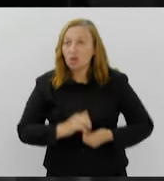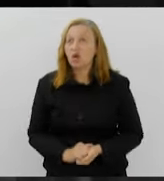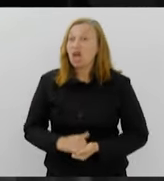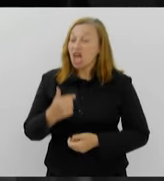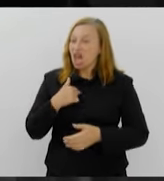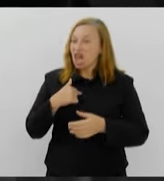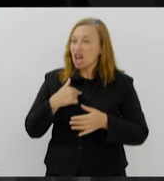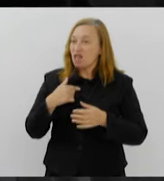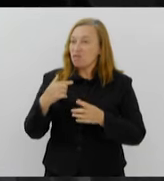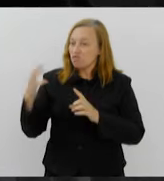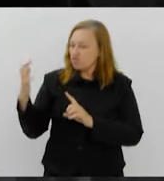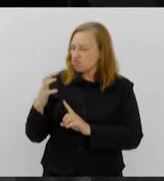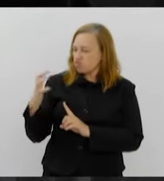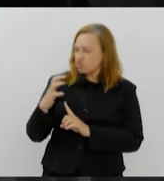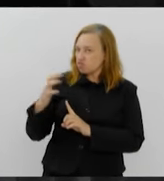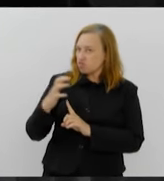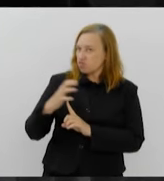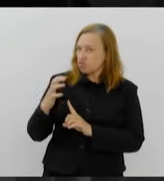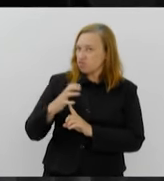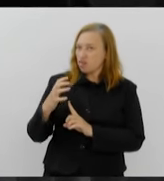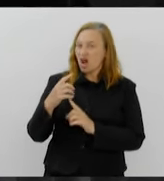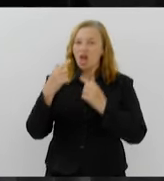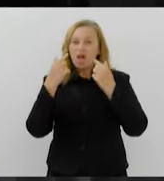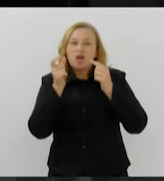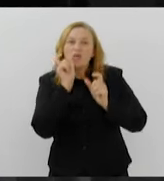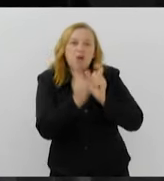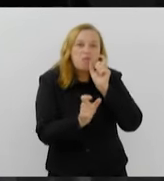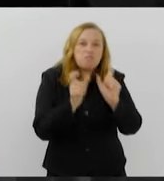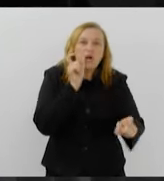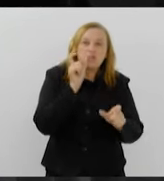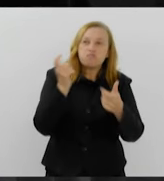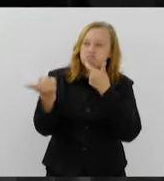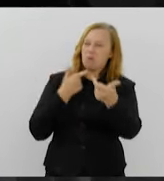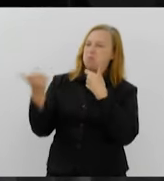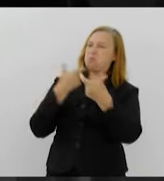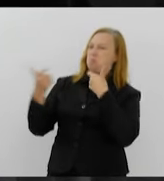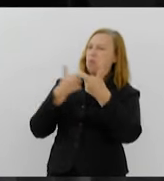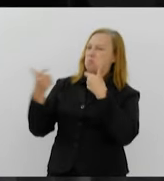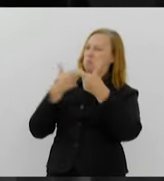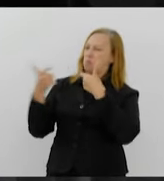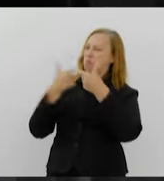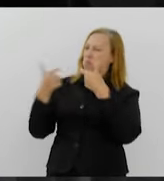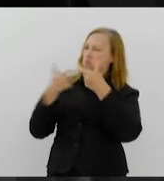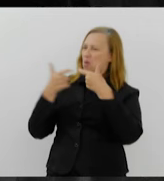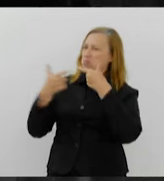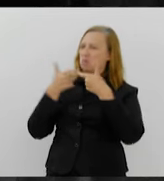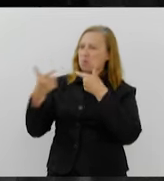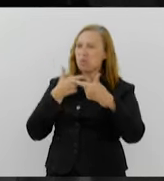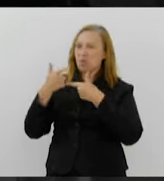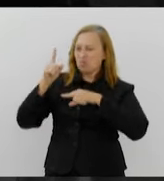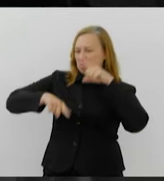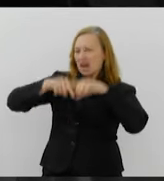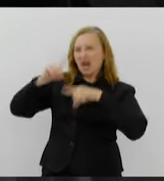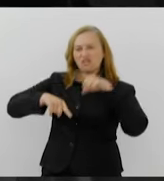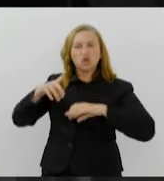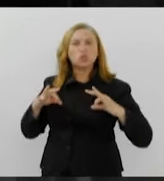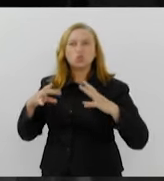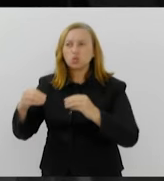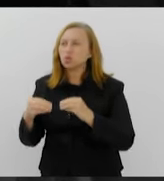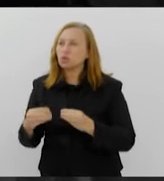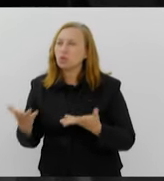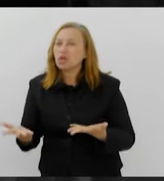cercou ele falou uma série de impropérios ele me ofendeu me caluniou me xingou ele se